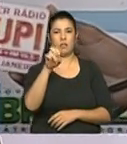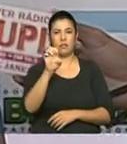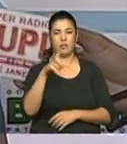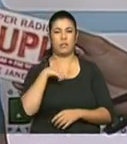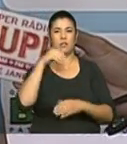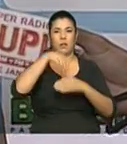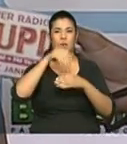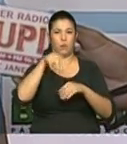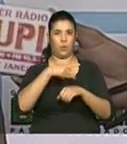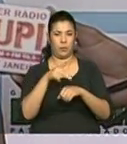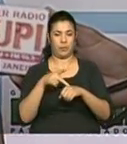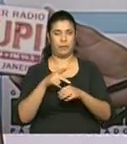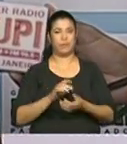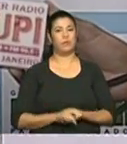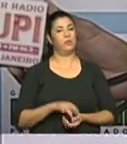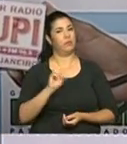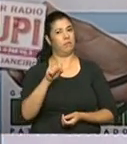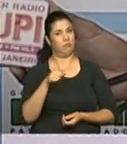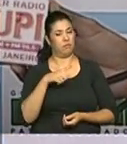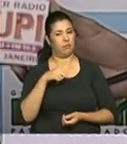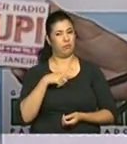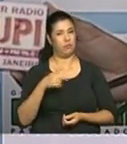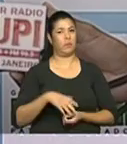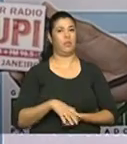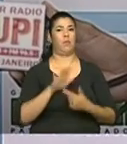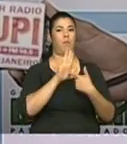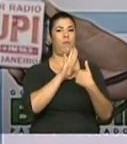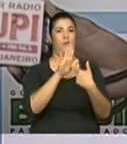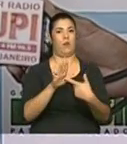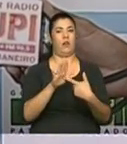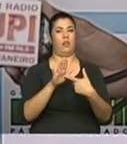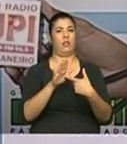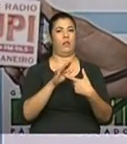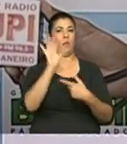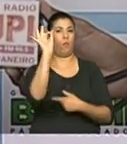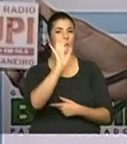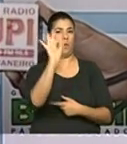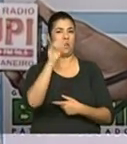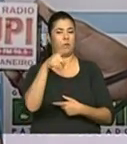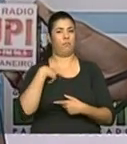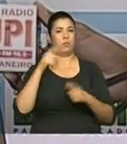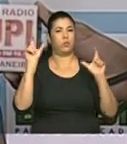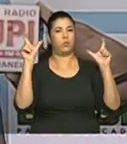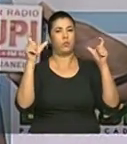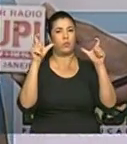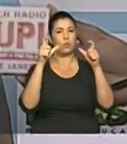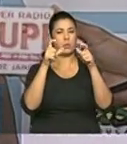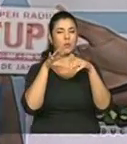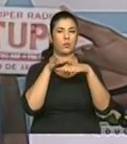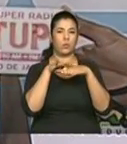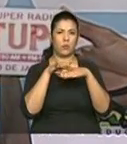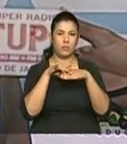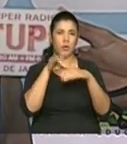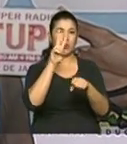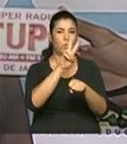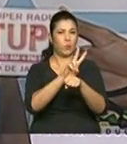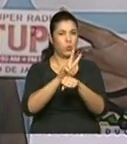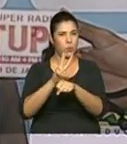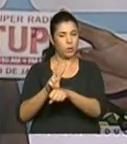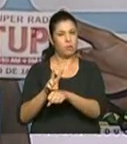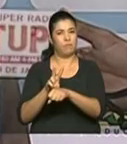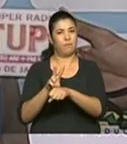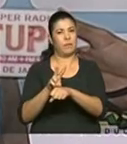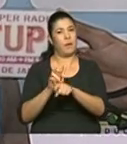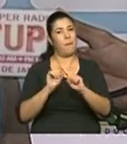nós tenhamos hoje um quadro de declínio da enfermidade caminhando para o controle, é